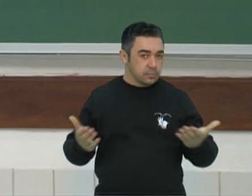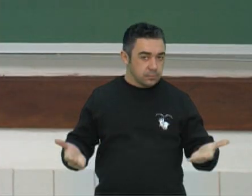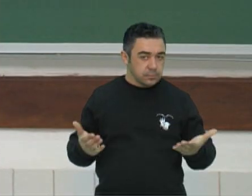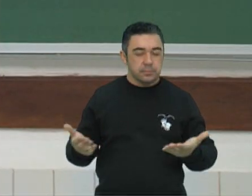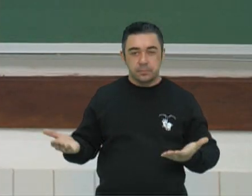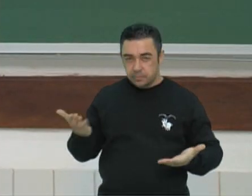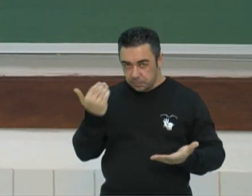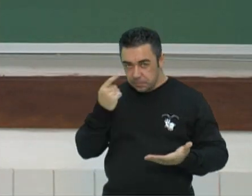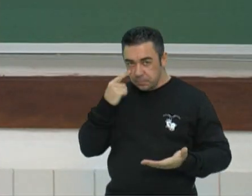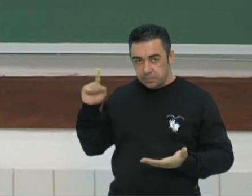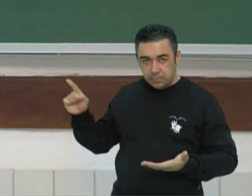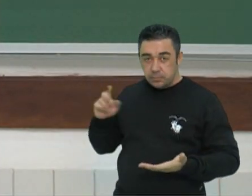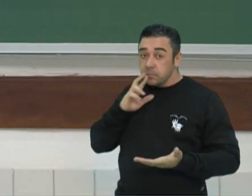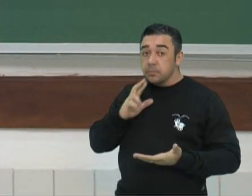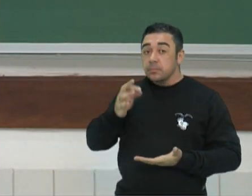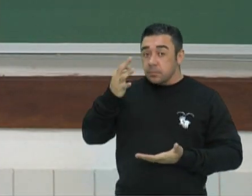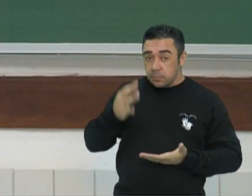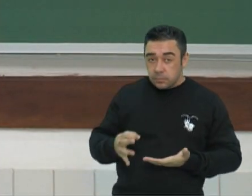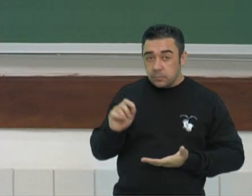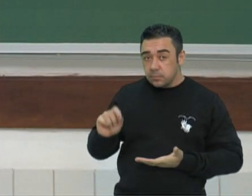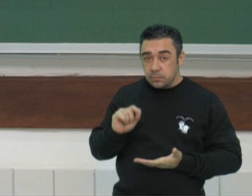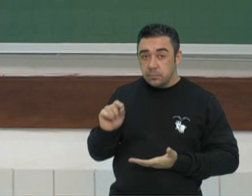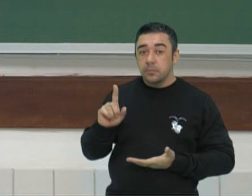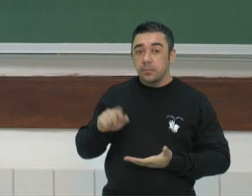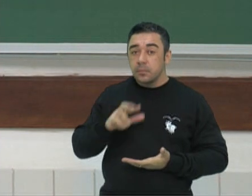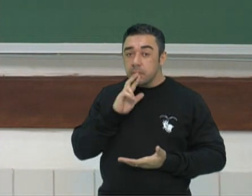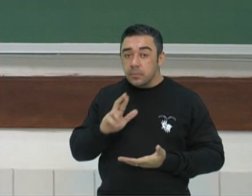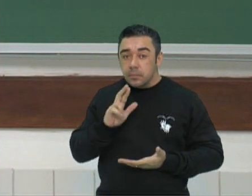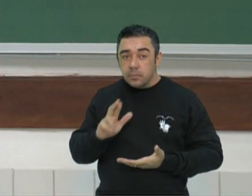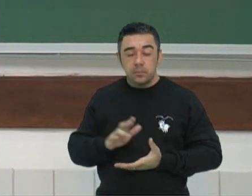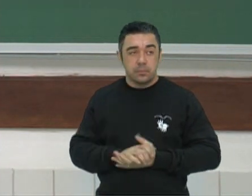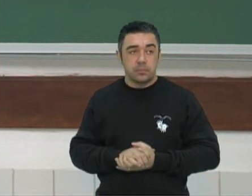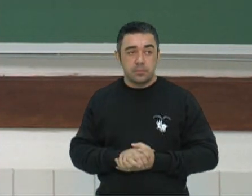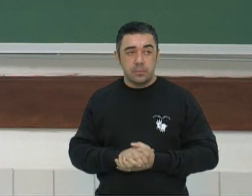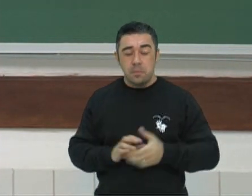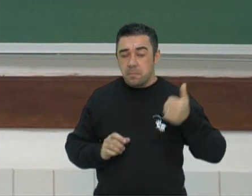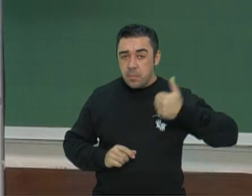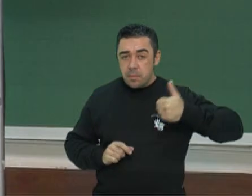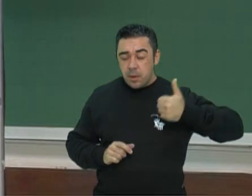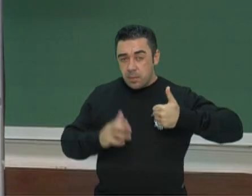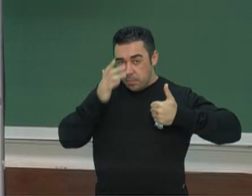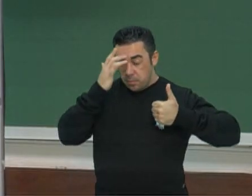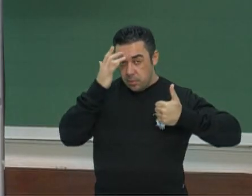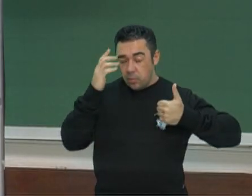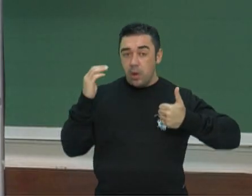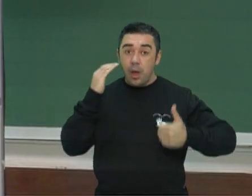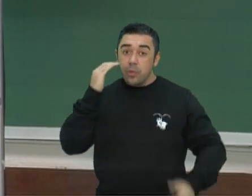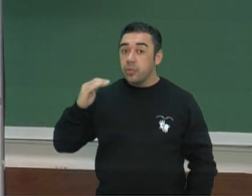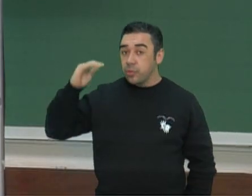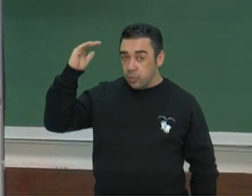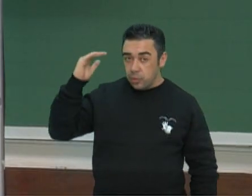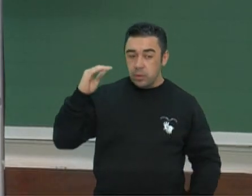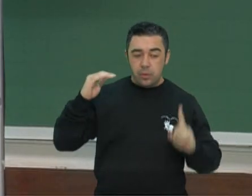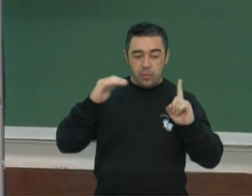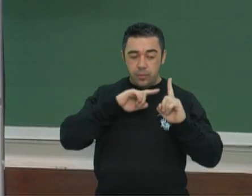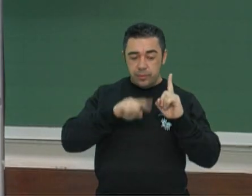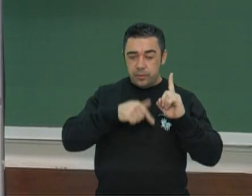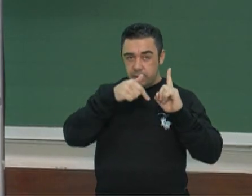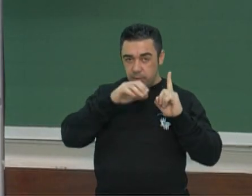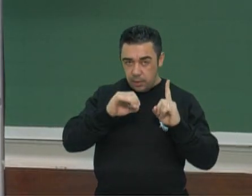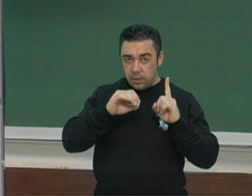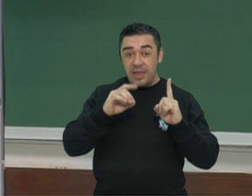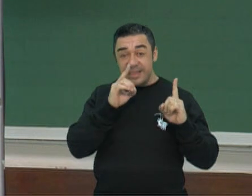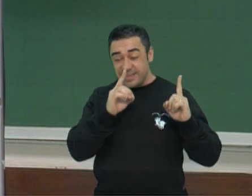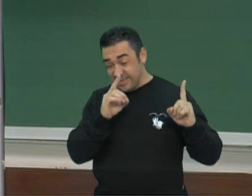Então vamos lá, gente. É correto que se afirma em, primeiro, o indivíduo adulto, tá? 1,70m,